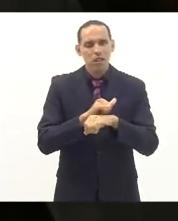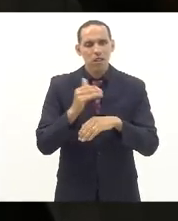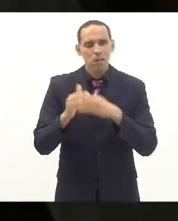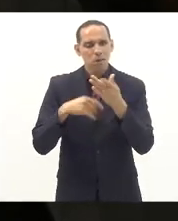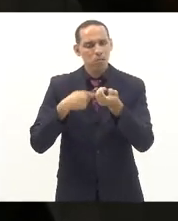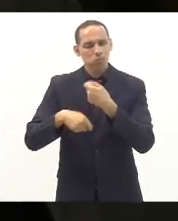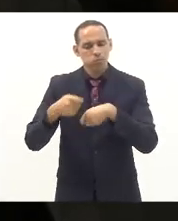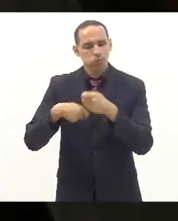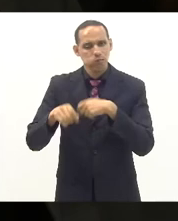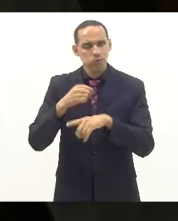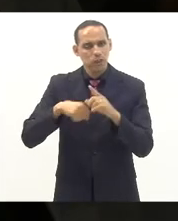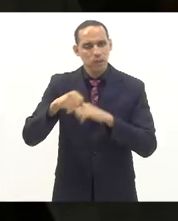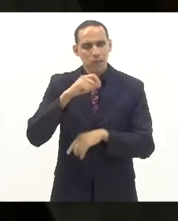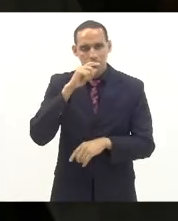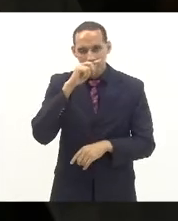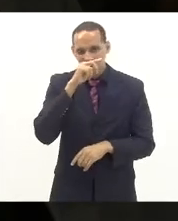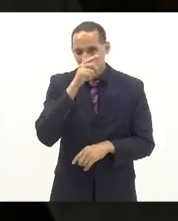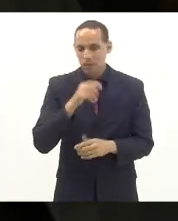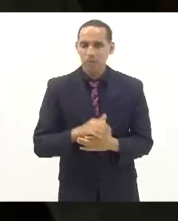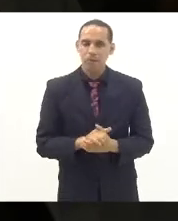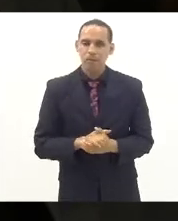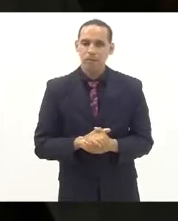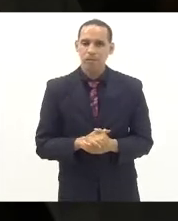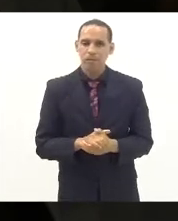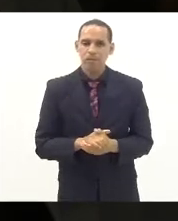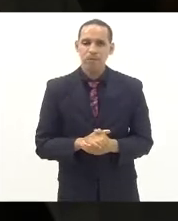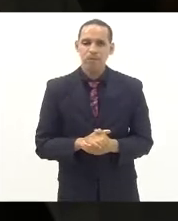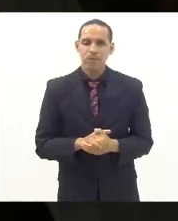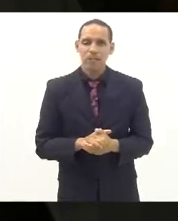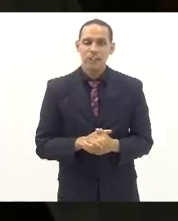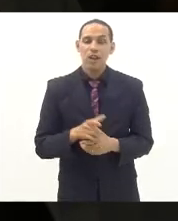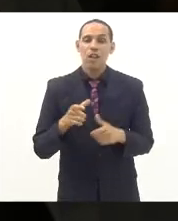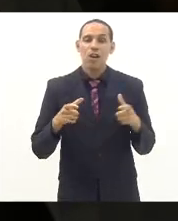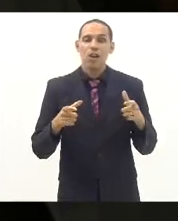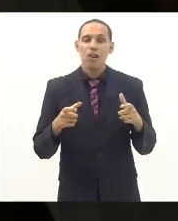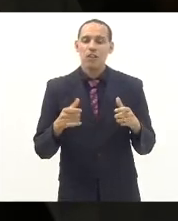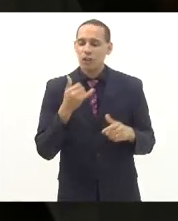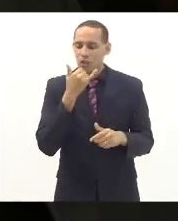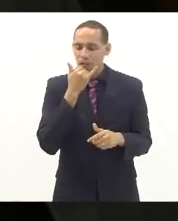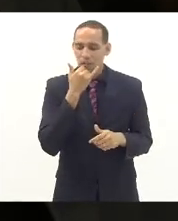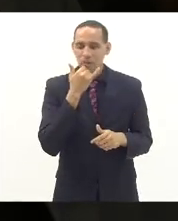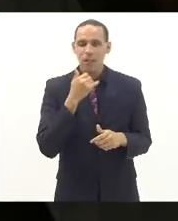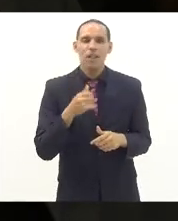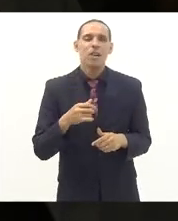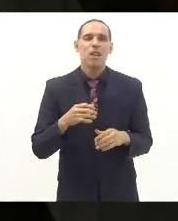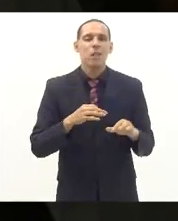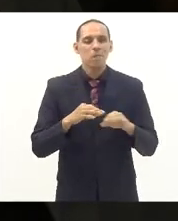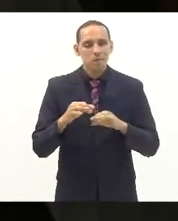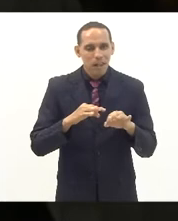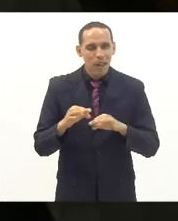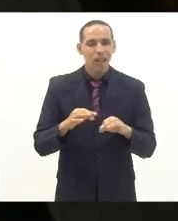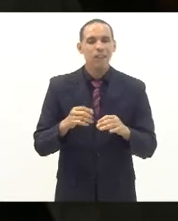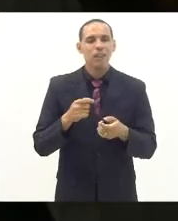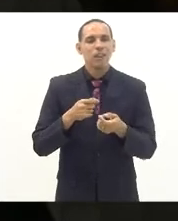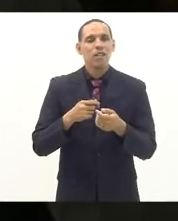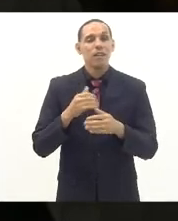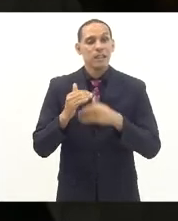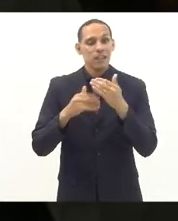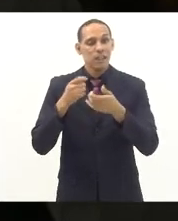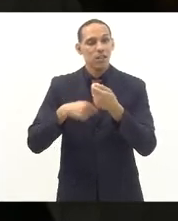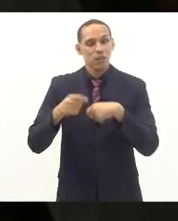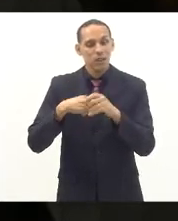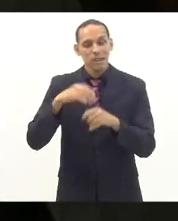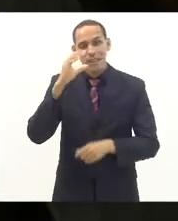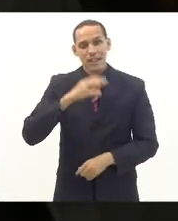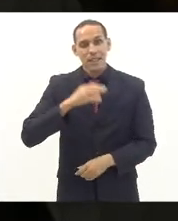econômico e social Industry ritório chopp de um plano de desenvolvimento e Cidadania